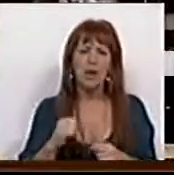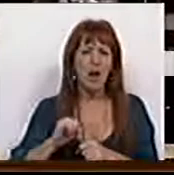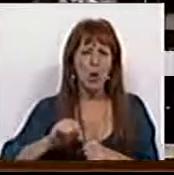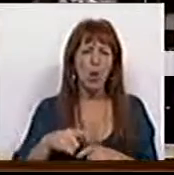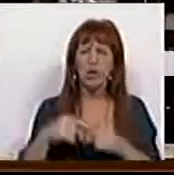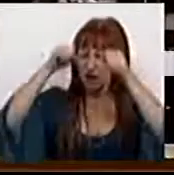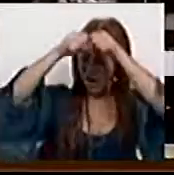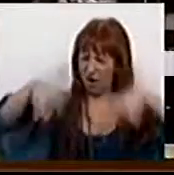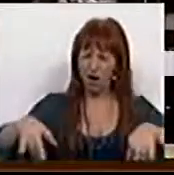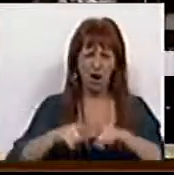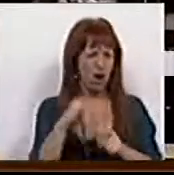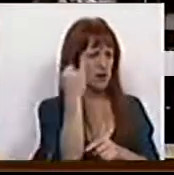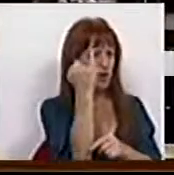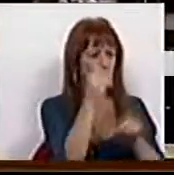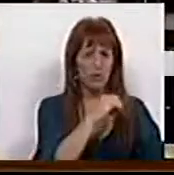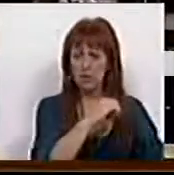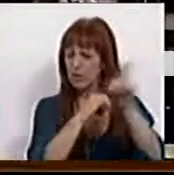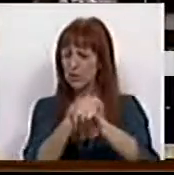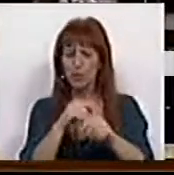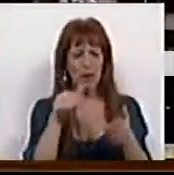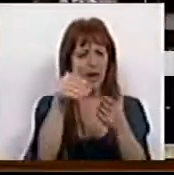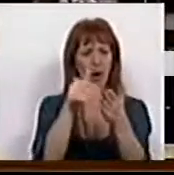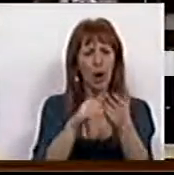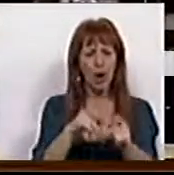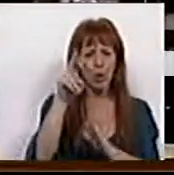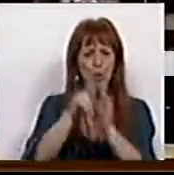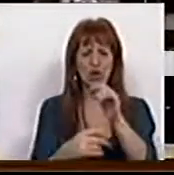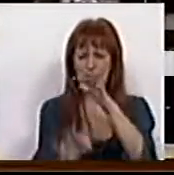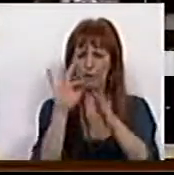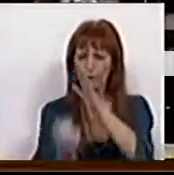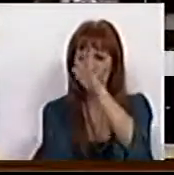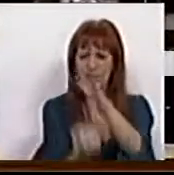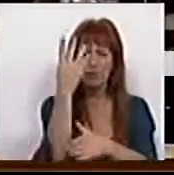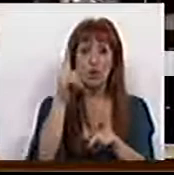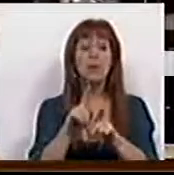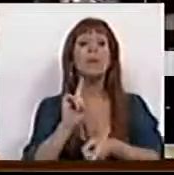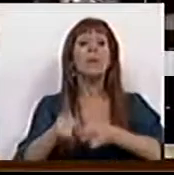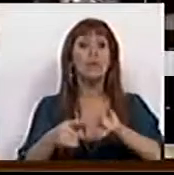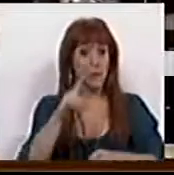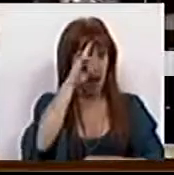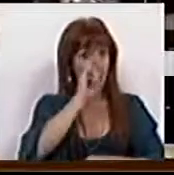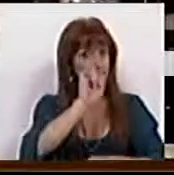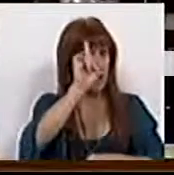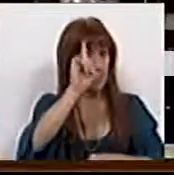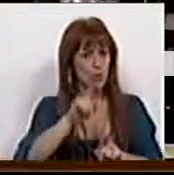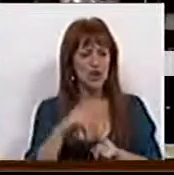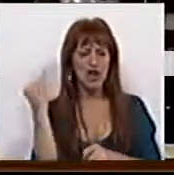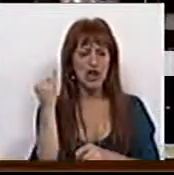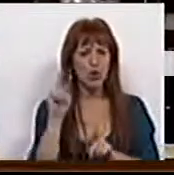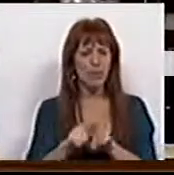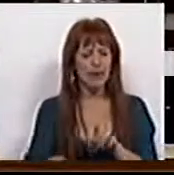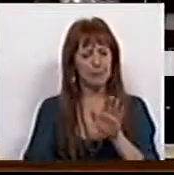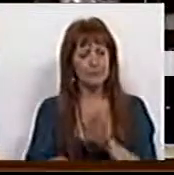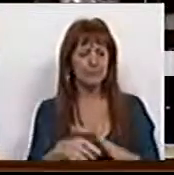inaceitável hierarquia entre instituições introduzidas pelo regime fundacional, que foi, lembremos-nos, um instrumento